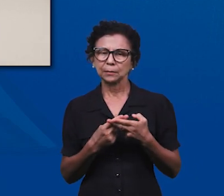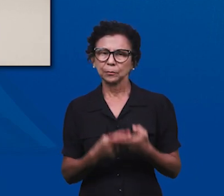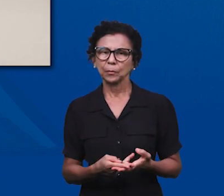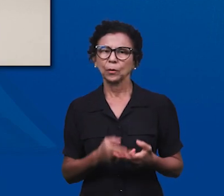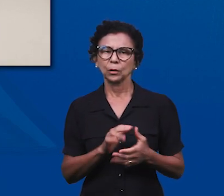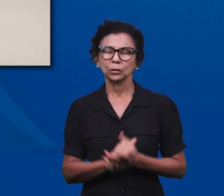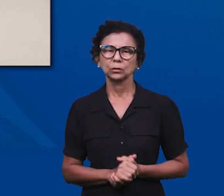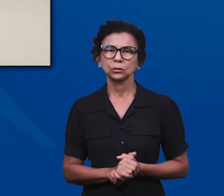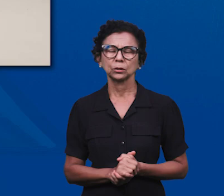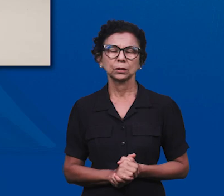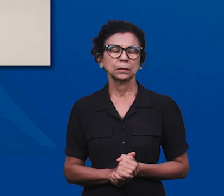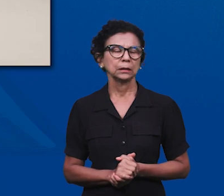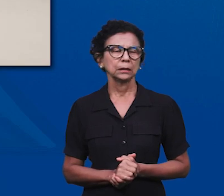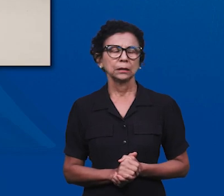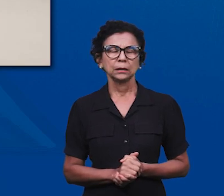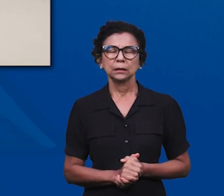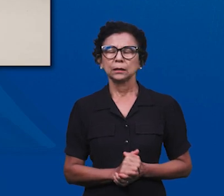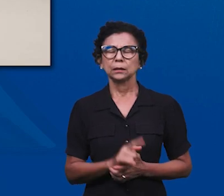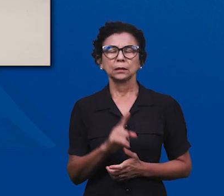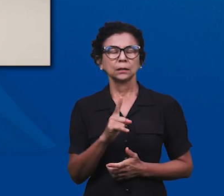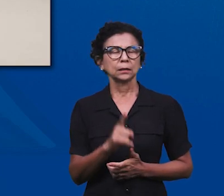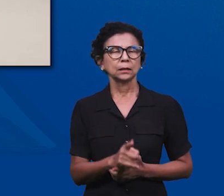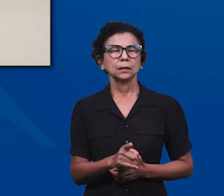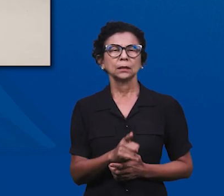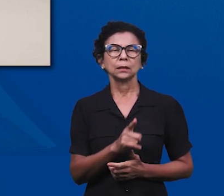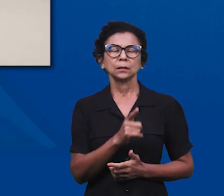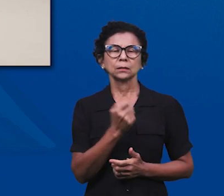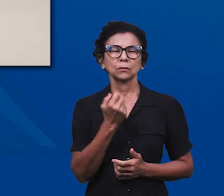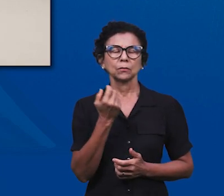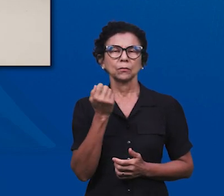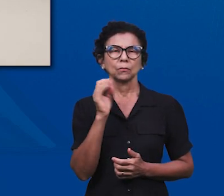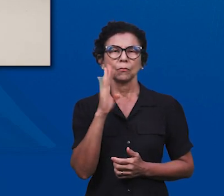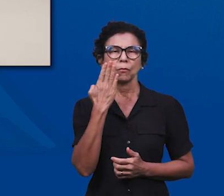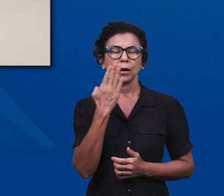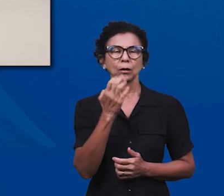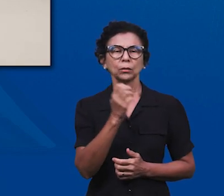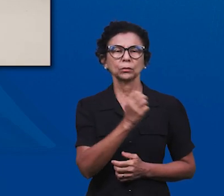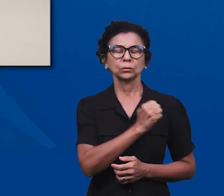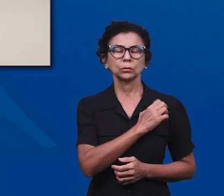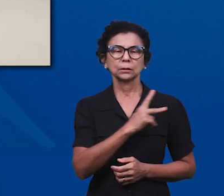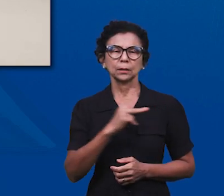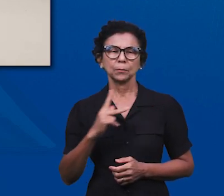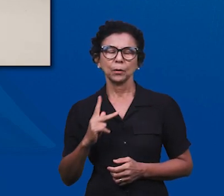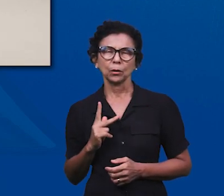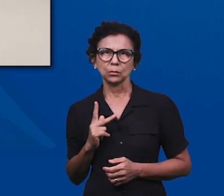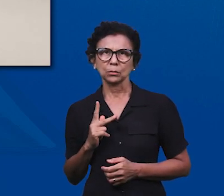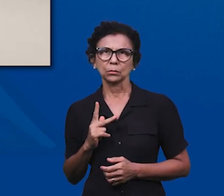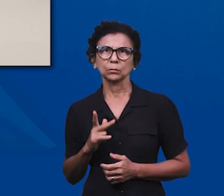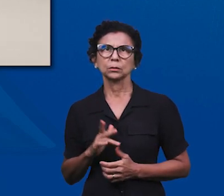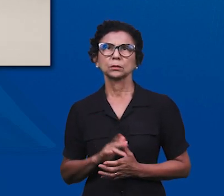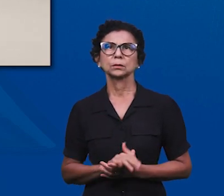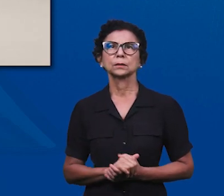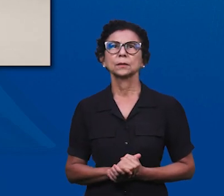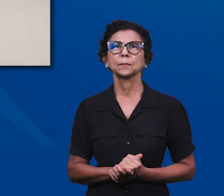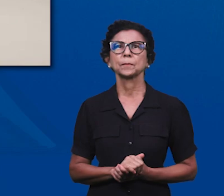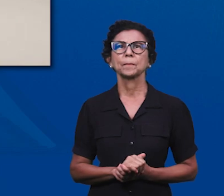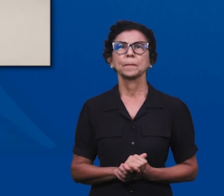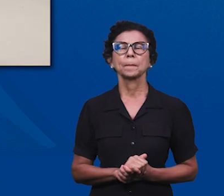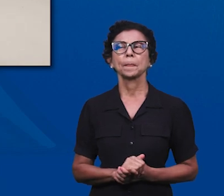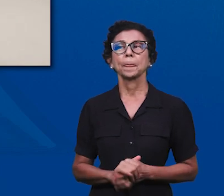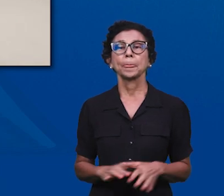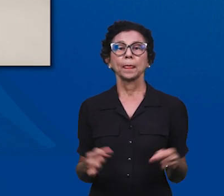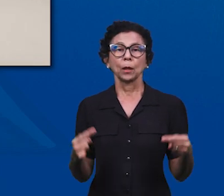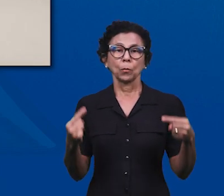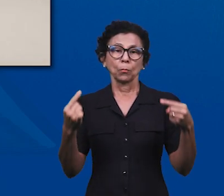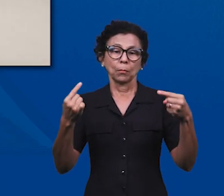e puseste a prova os que dizem ser apóstolos e não são, e tu os achaste mentirosos. Bem, o tipo de oposição que